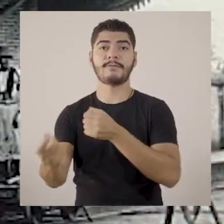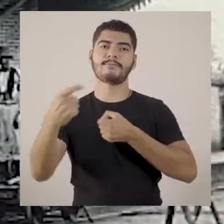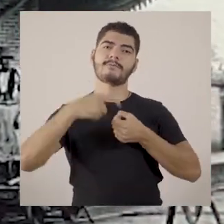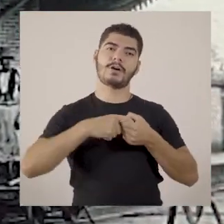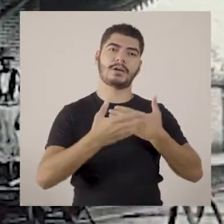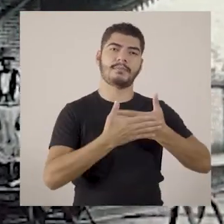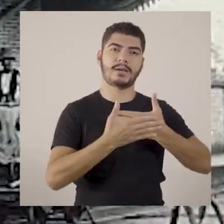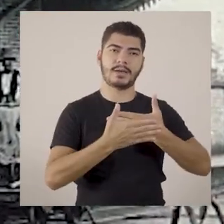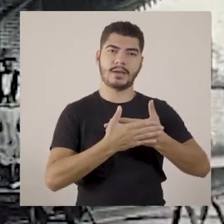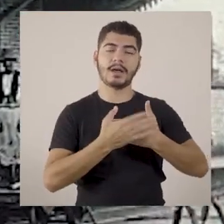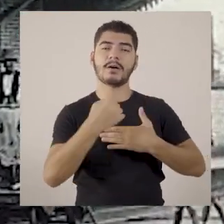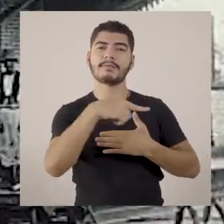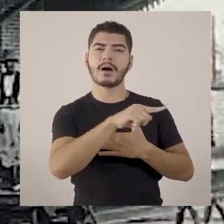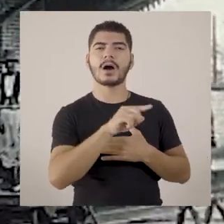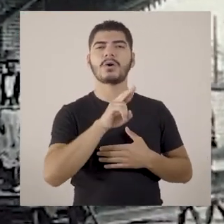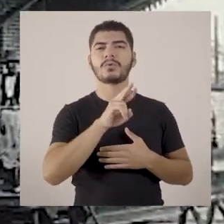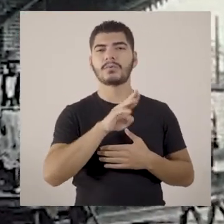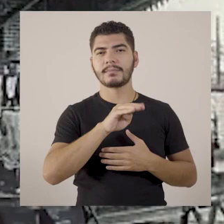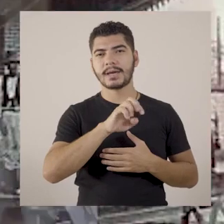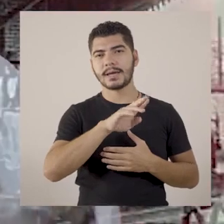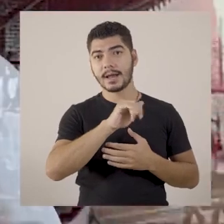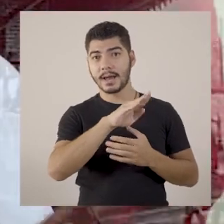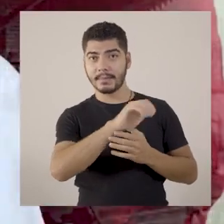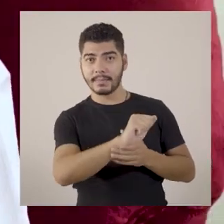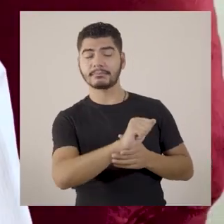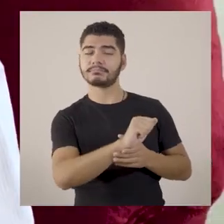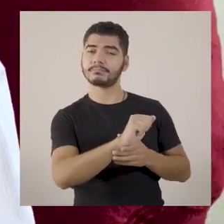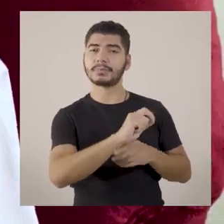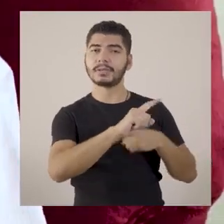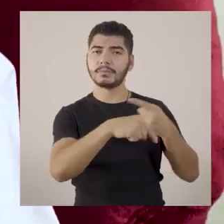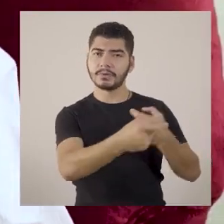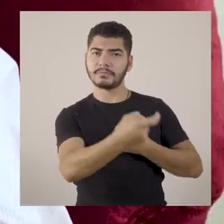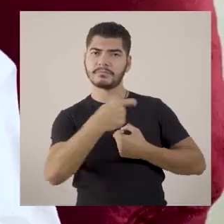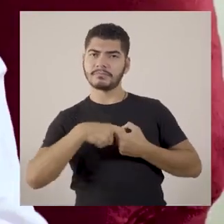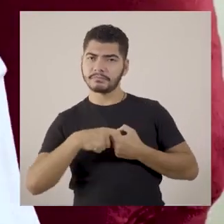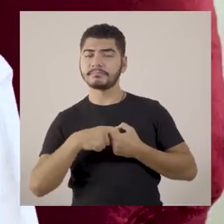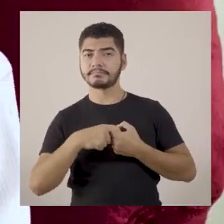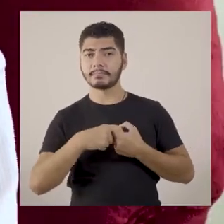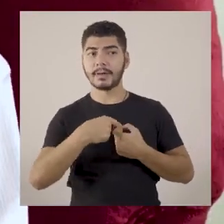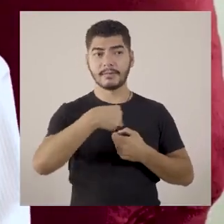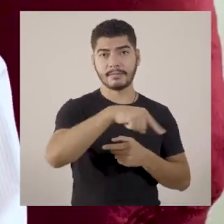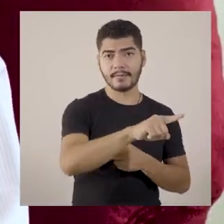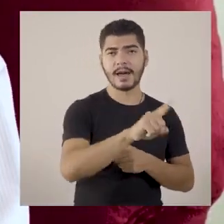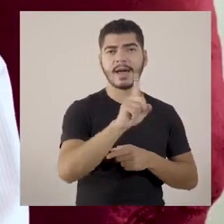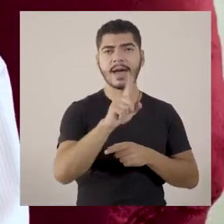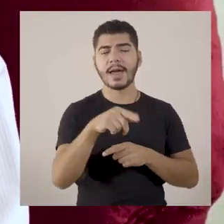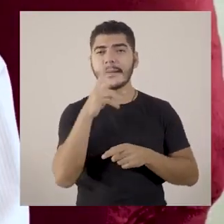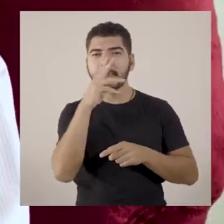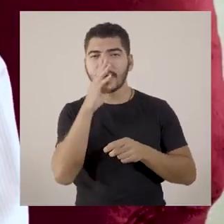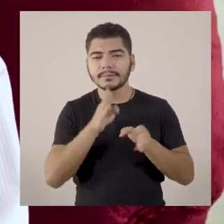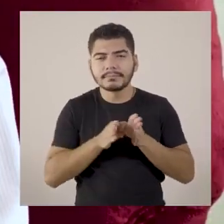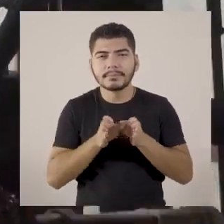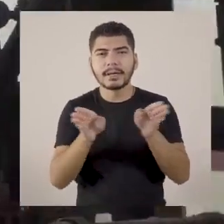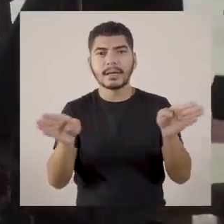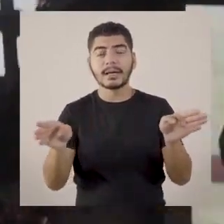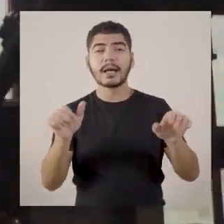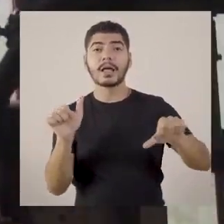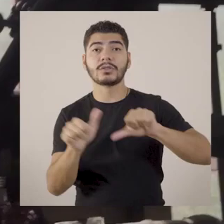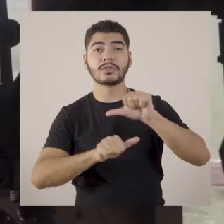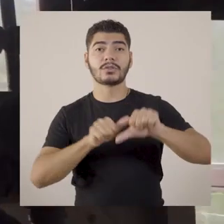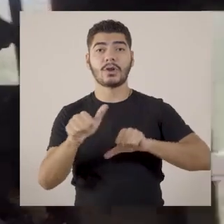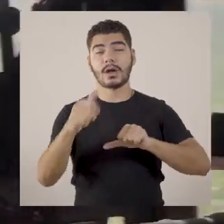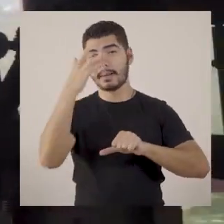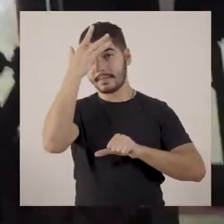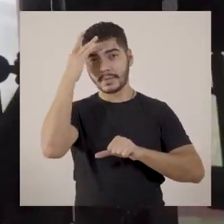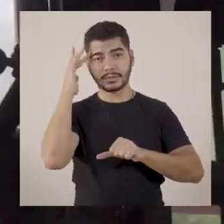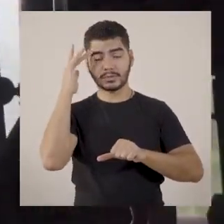para Ribeirão Preto. E Uberaba vinha até Canindé e voltava para Uberaba. E ali era um tipo de um entroncamento assim de troca